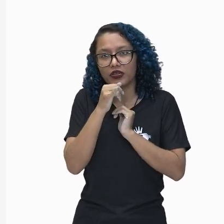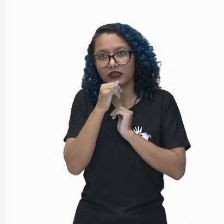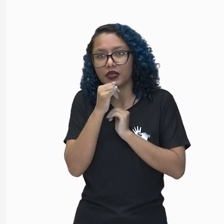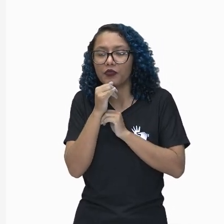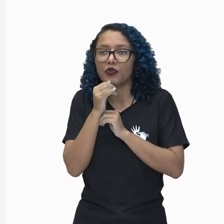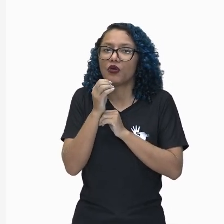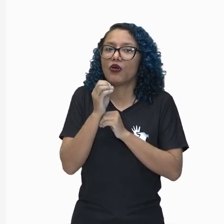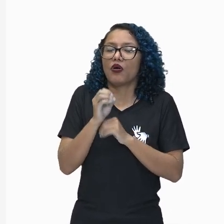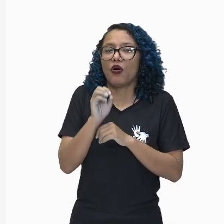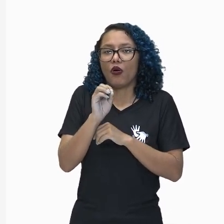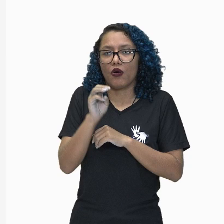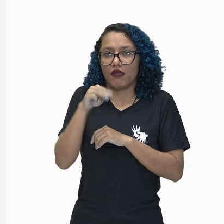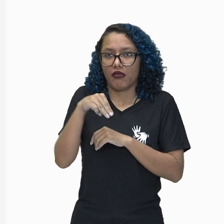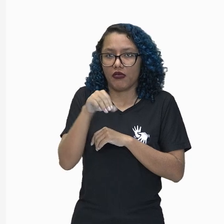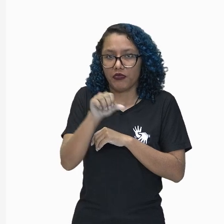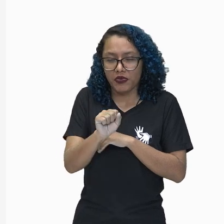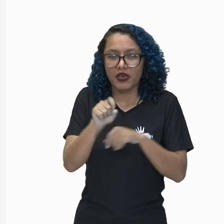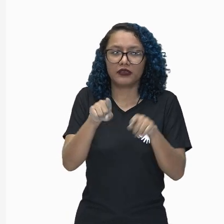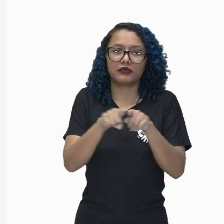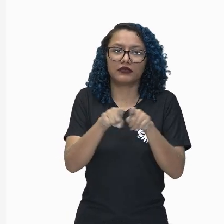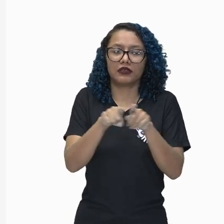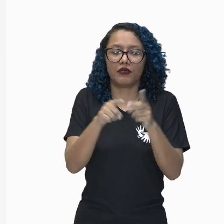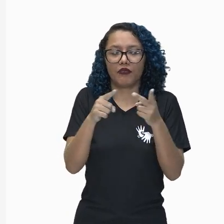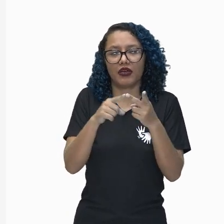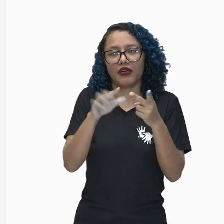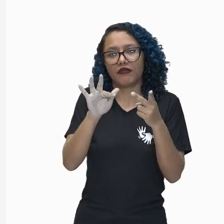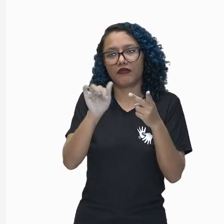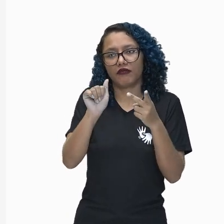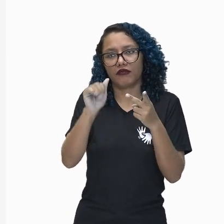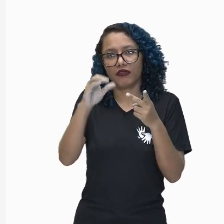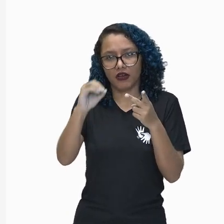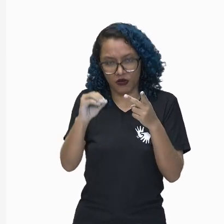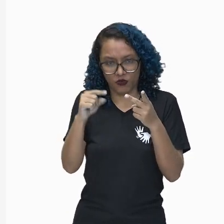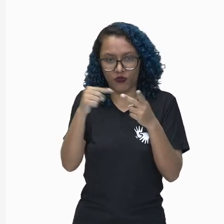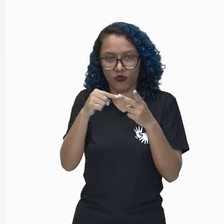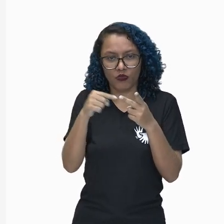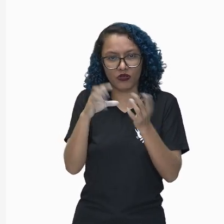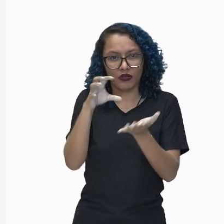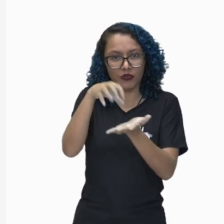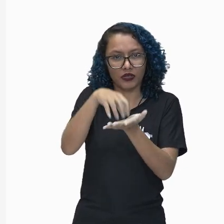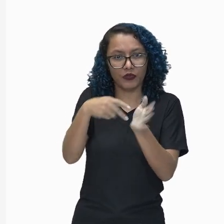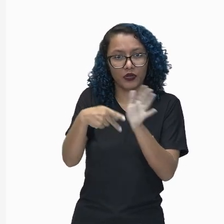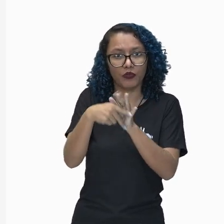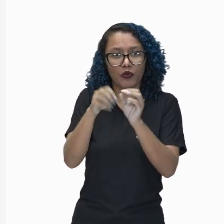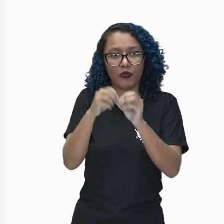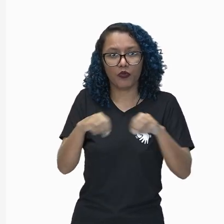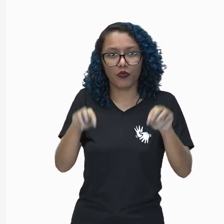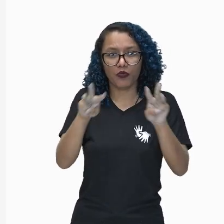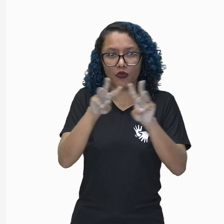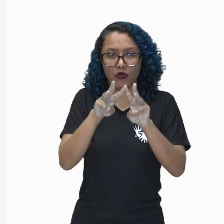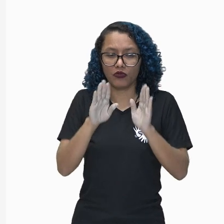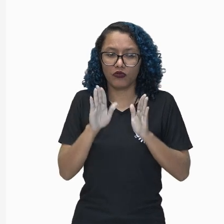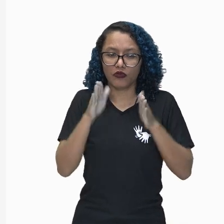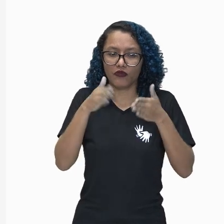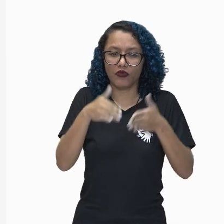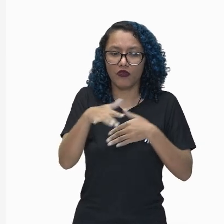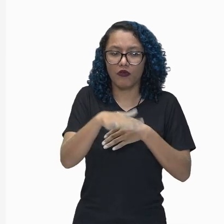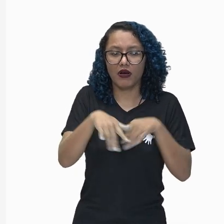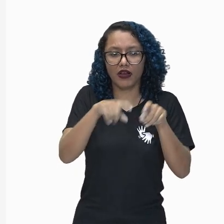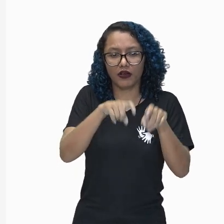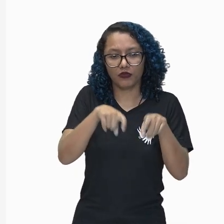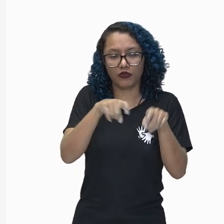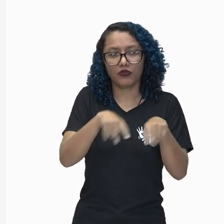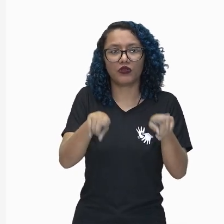vai falar ali também da FAO, que é o organismo da ONU, que fala aí sobre agricultura, sobre